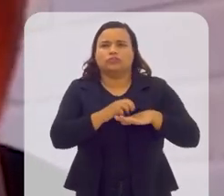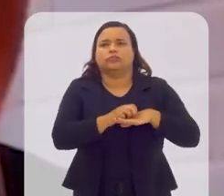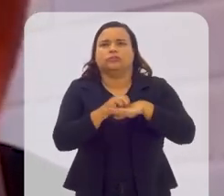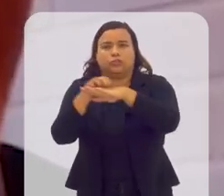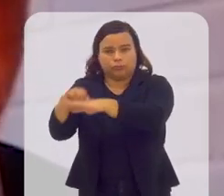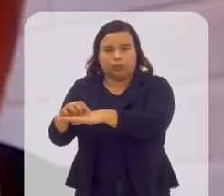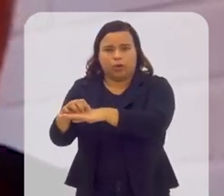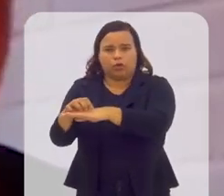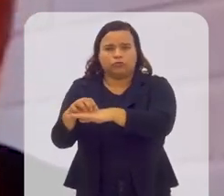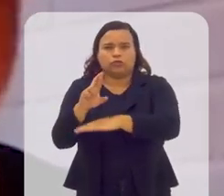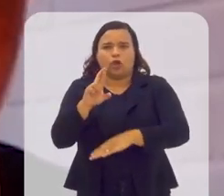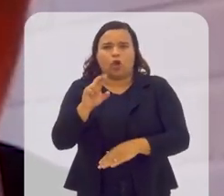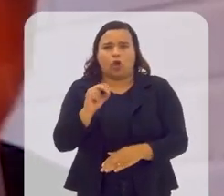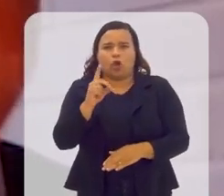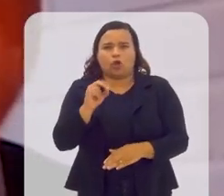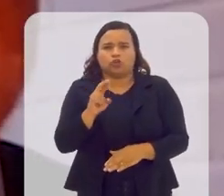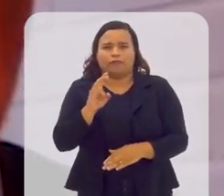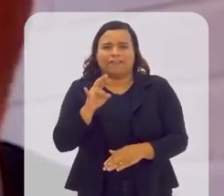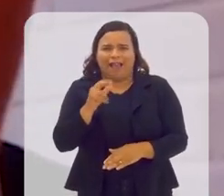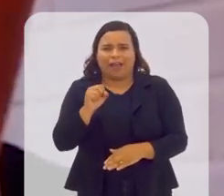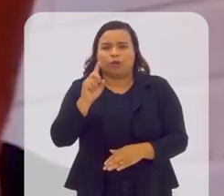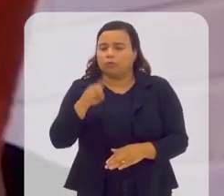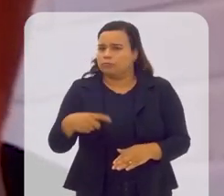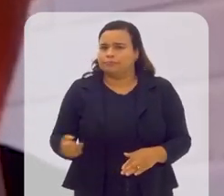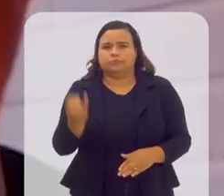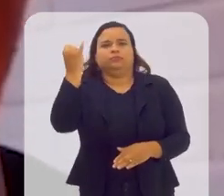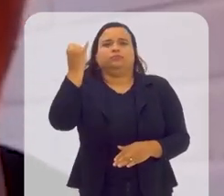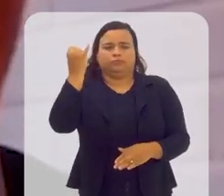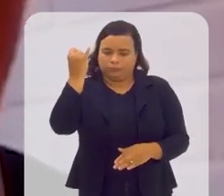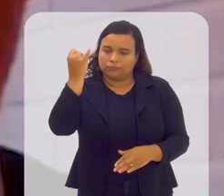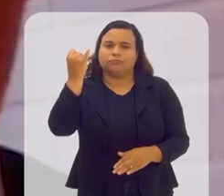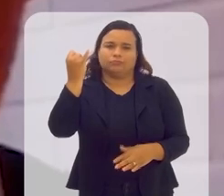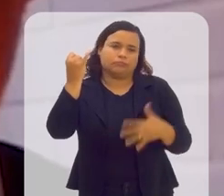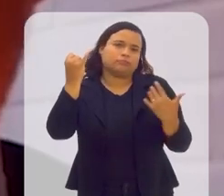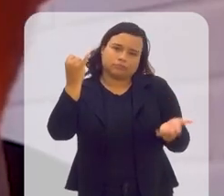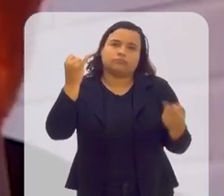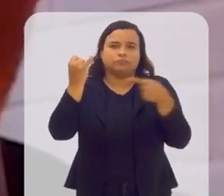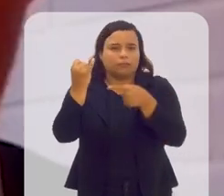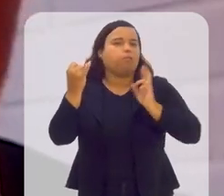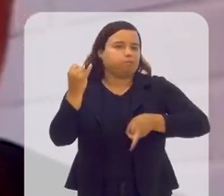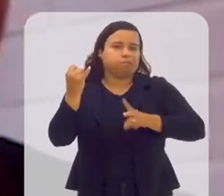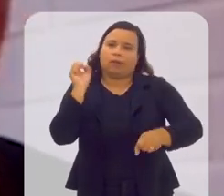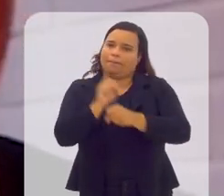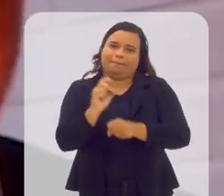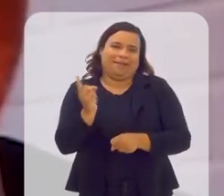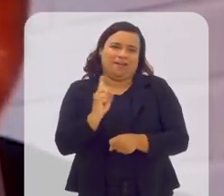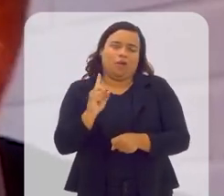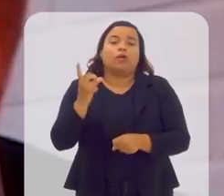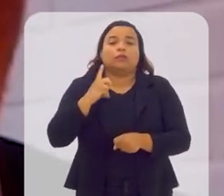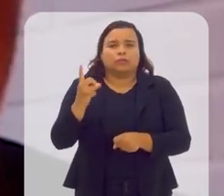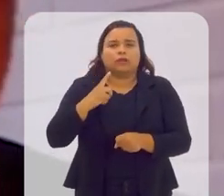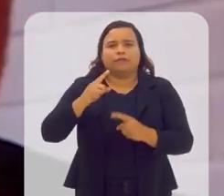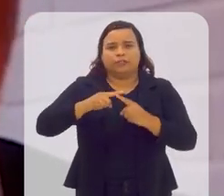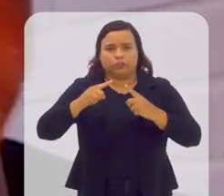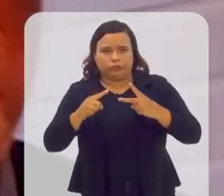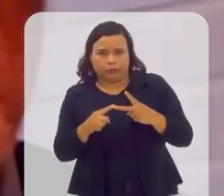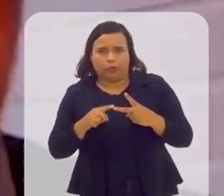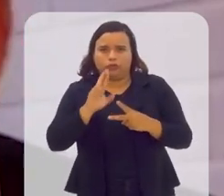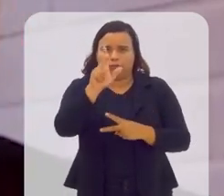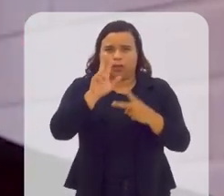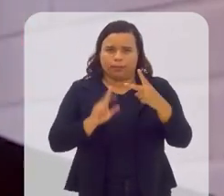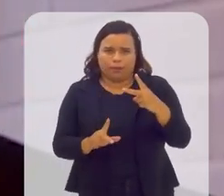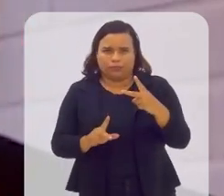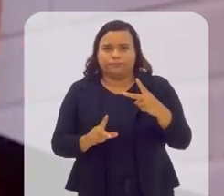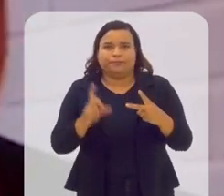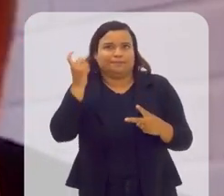transporte rodoviário de cargas como atividade essencial, né? Nós tivemos duas direções diferentes aí,